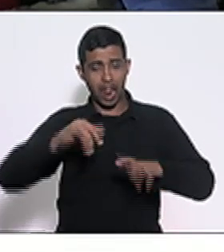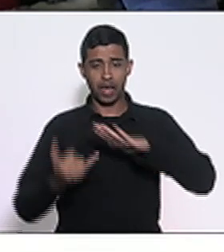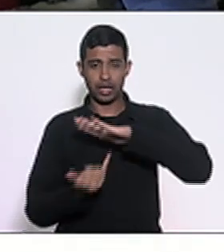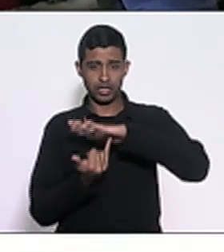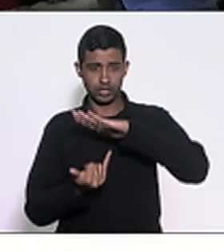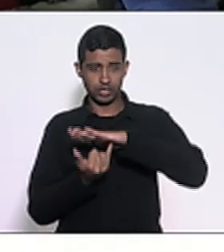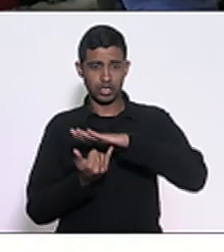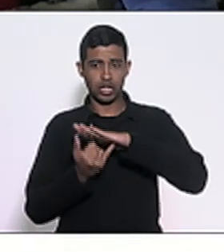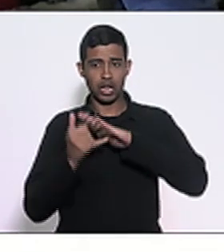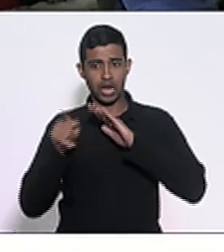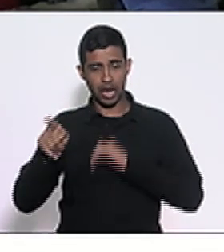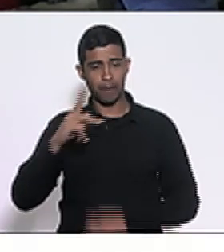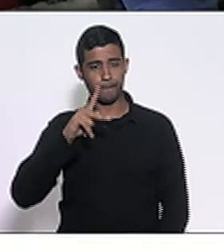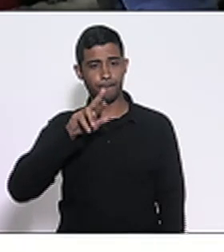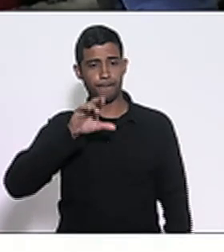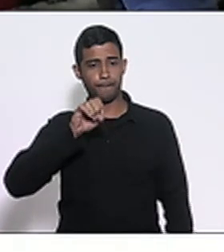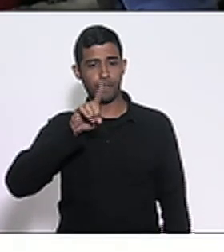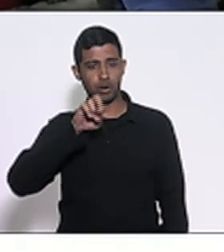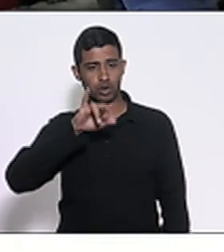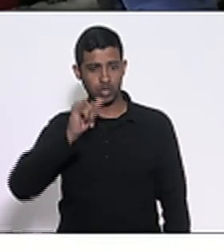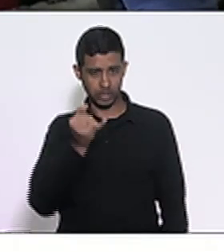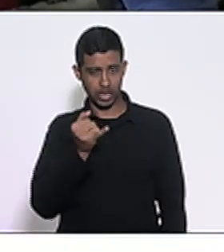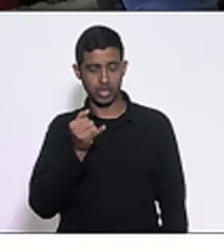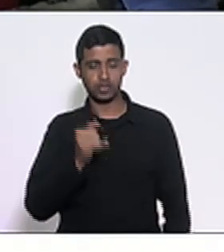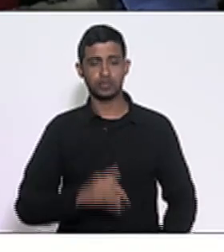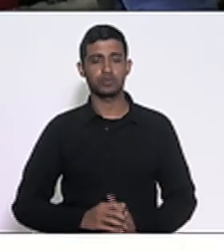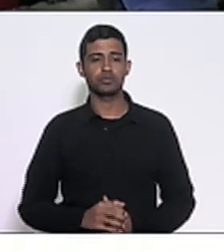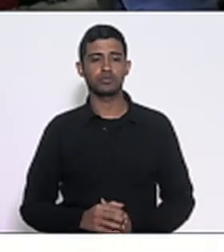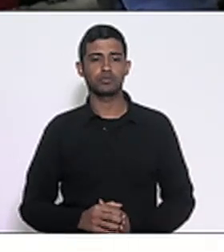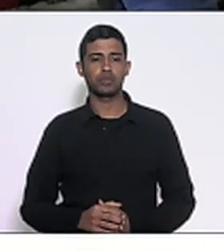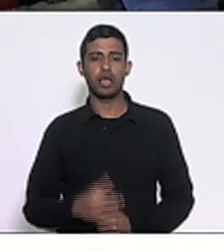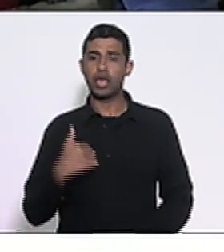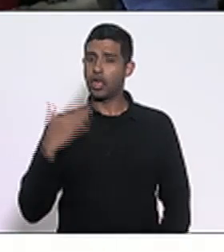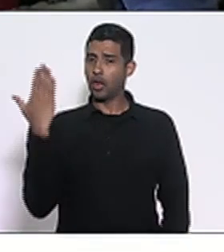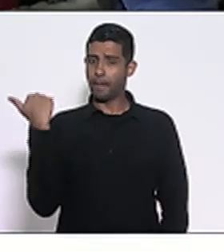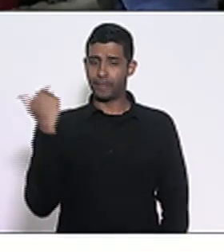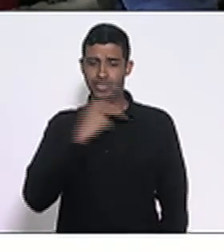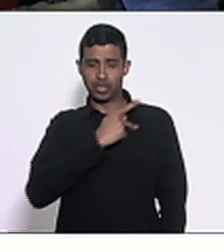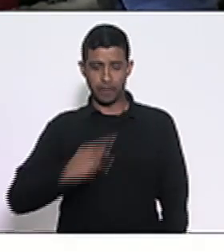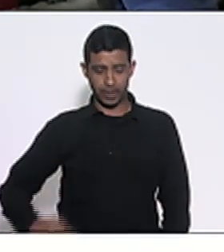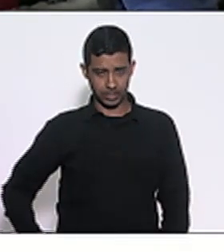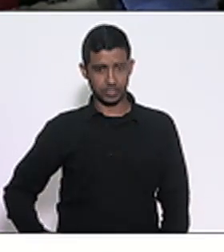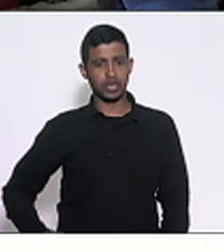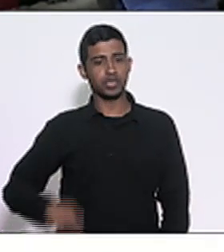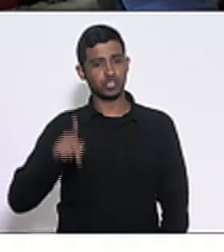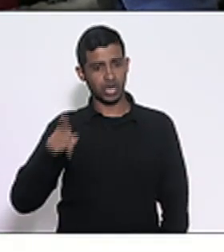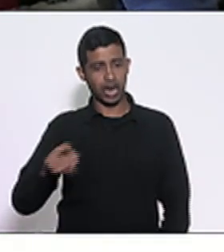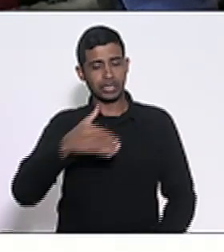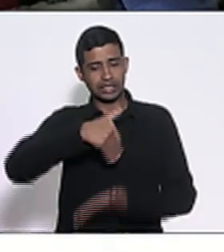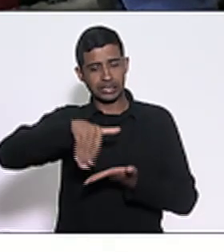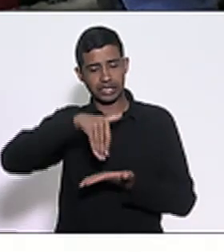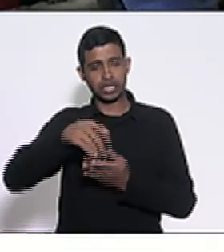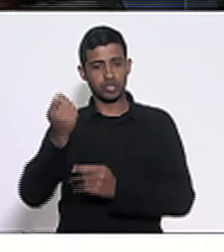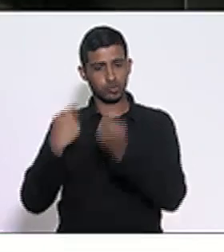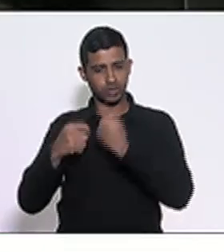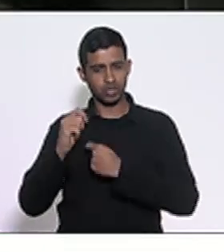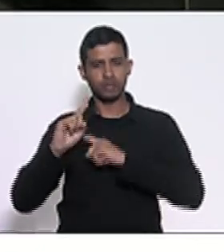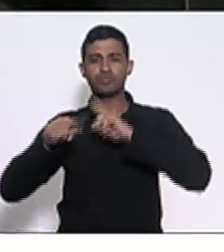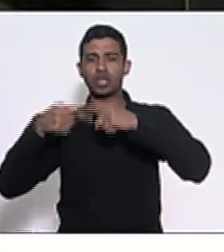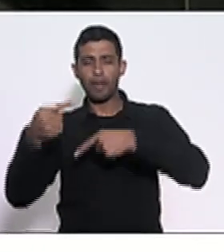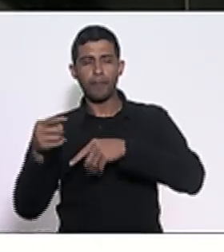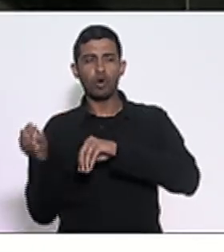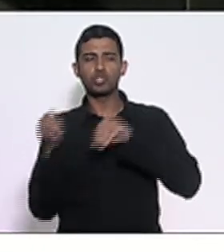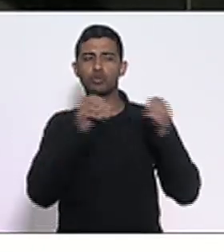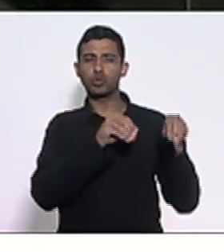tipo Proderj, e o Proderj, quando eu fui presidente, era a Secretaria de Administração, depois foi para Ciência